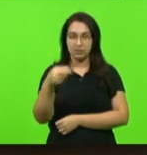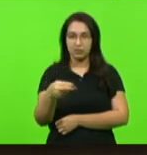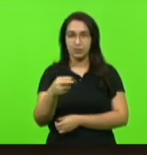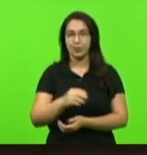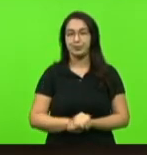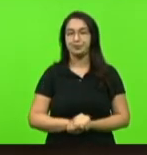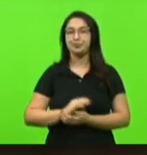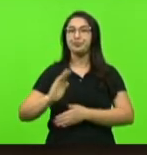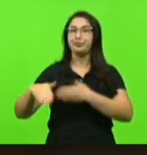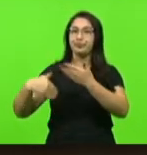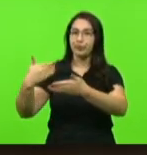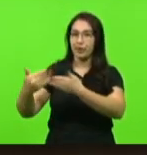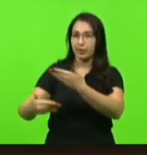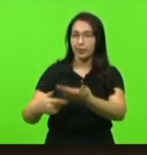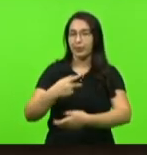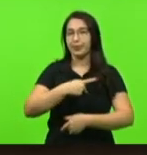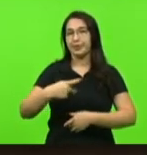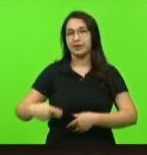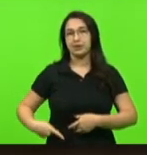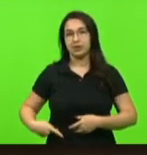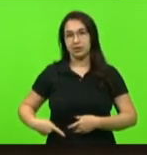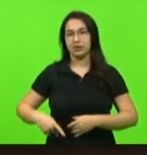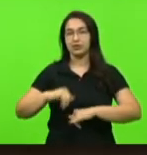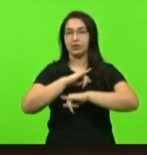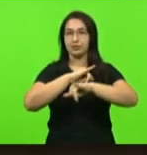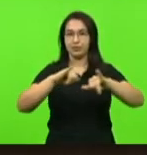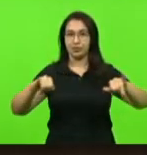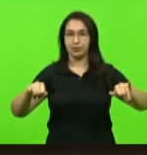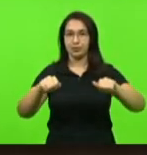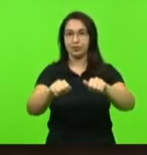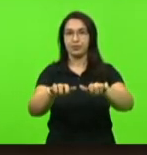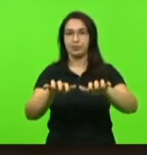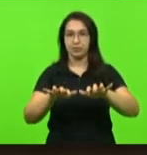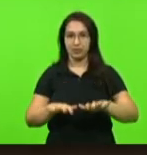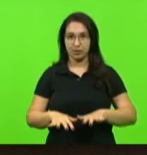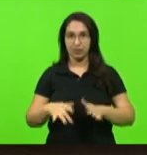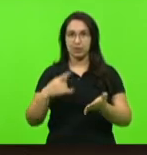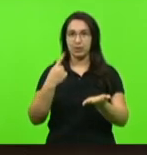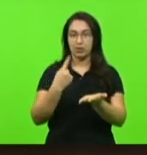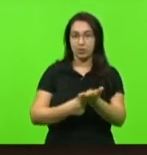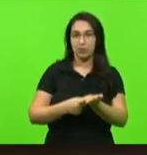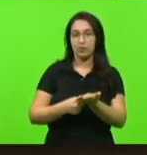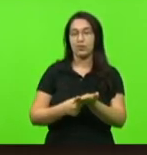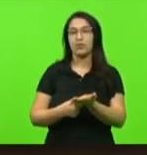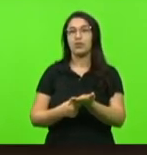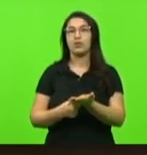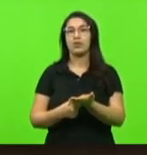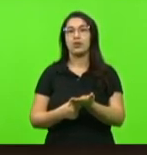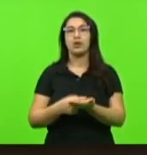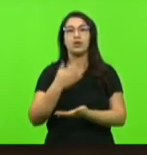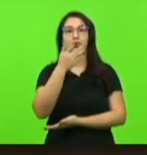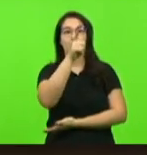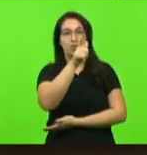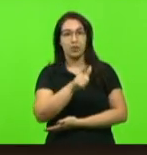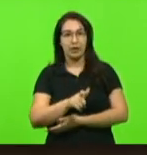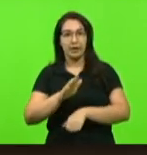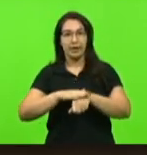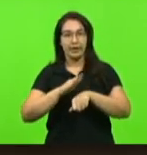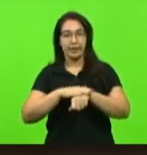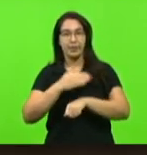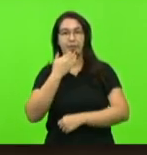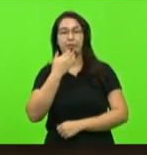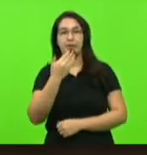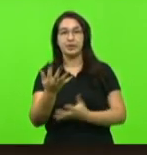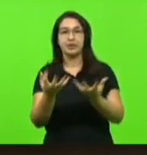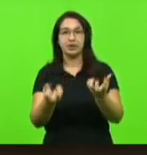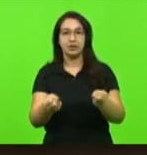Ato contínuo. O senhor presidente deu conhecimento ao plenário de que a sessão foi convocada por sua solicitação, acolhida